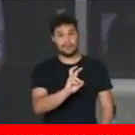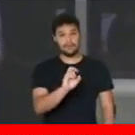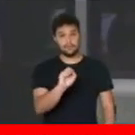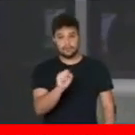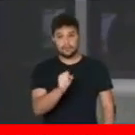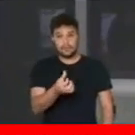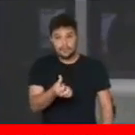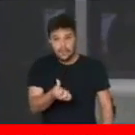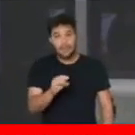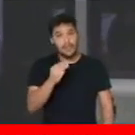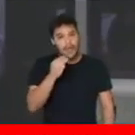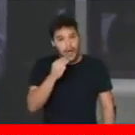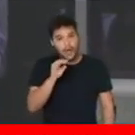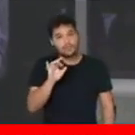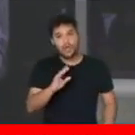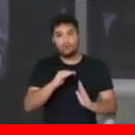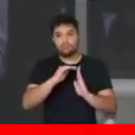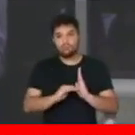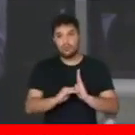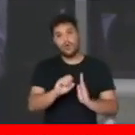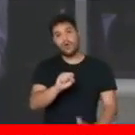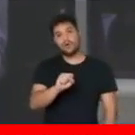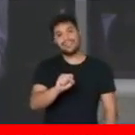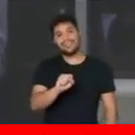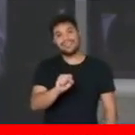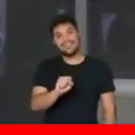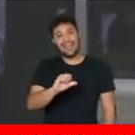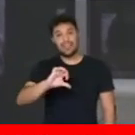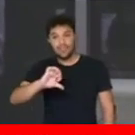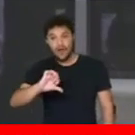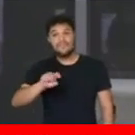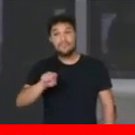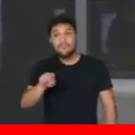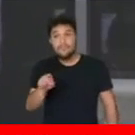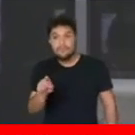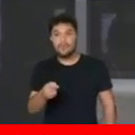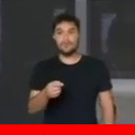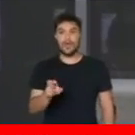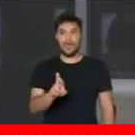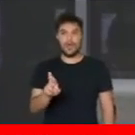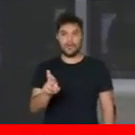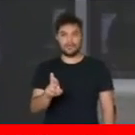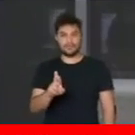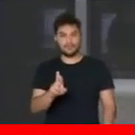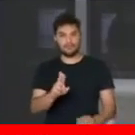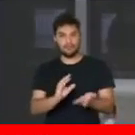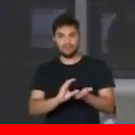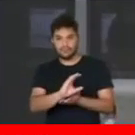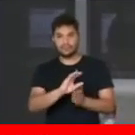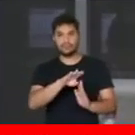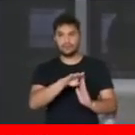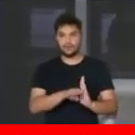milhões, 89 mil reais apenas de investimento no programa de aquisição de alimento. Ou